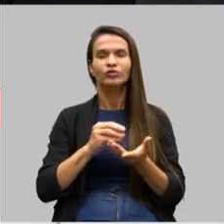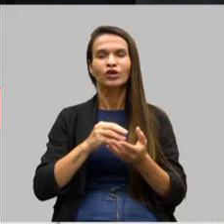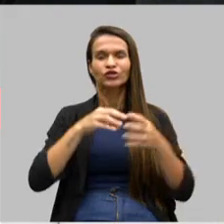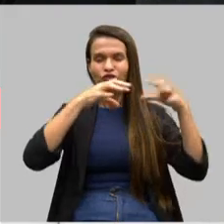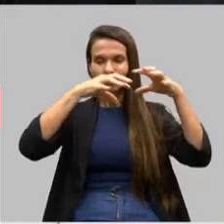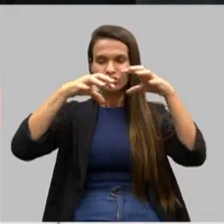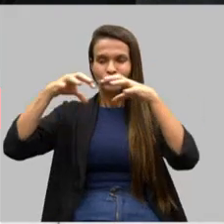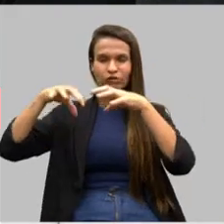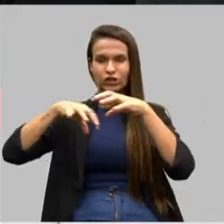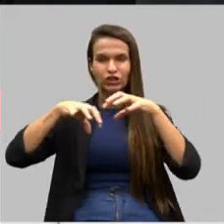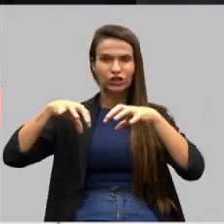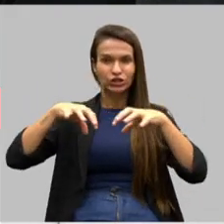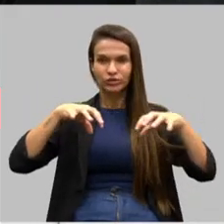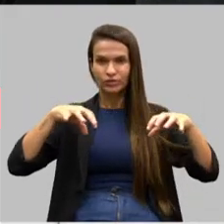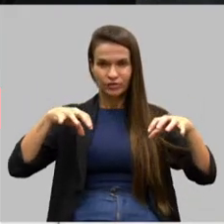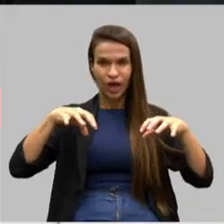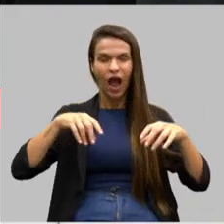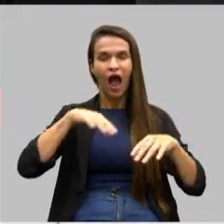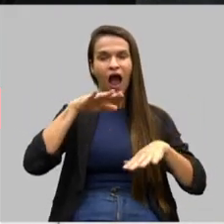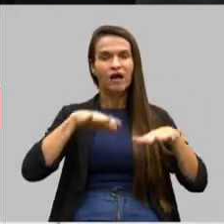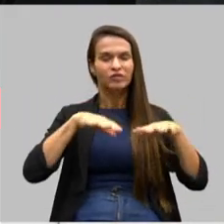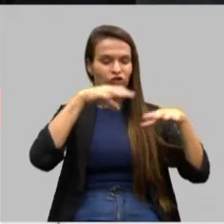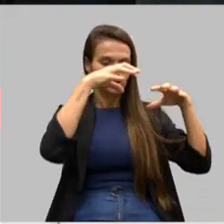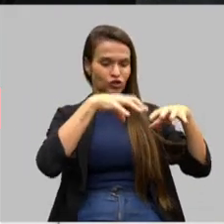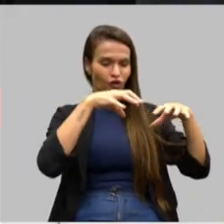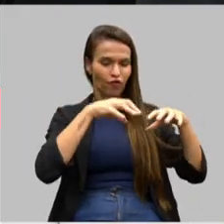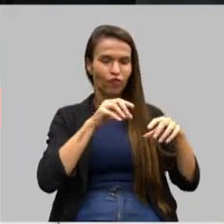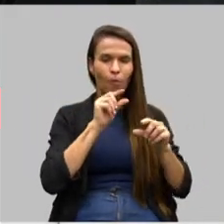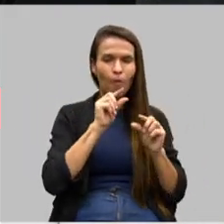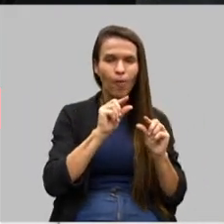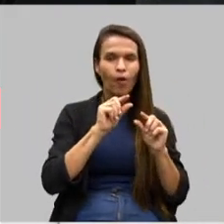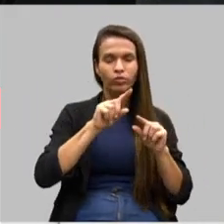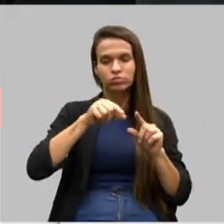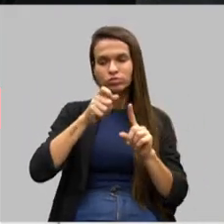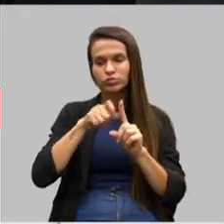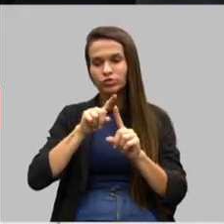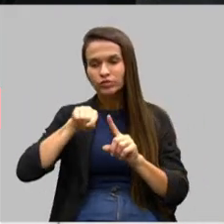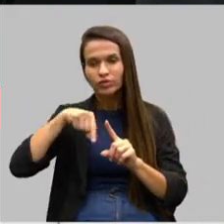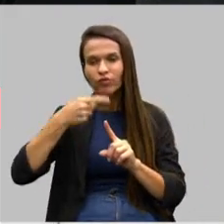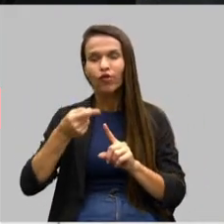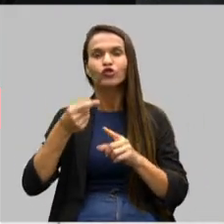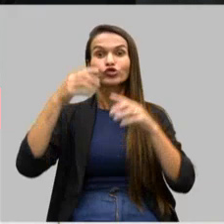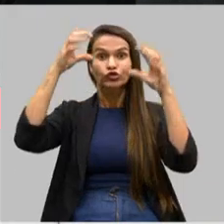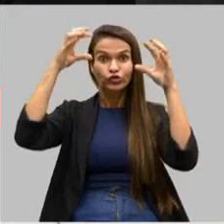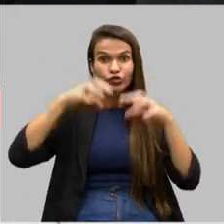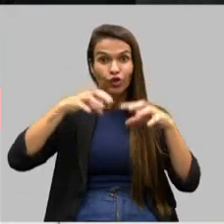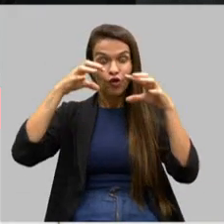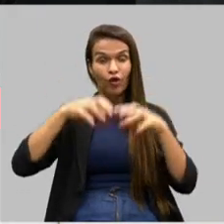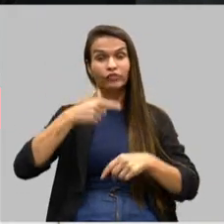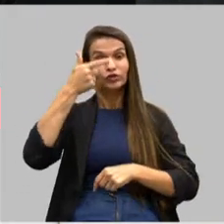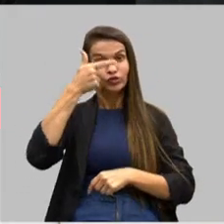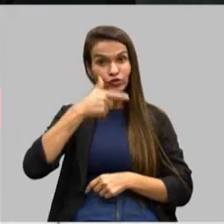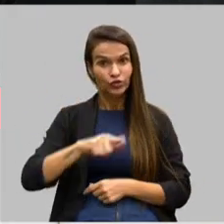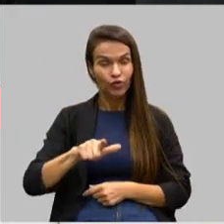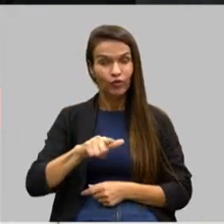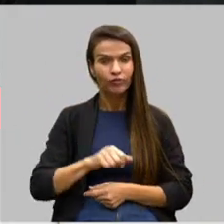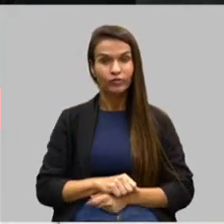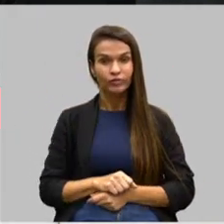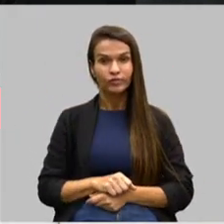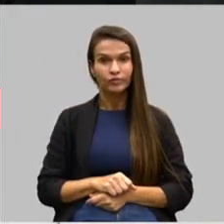bem distribuídas. Elas chovem um pouco, passa daqui um mês, volta a chover novamente. Então, o que